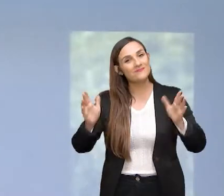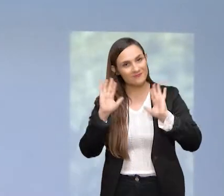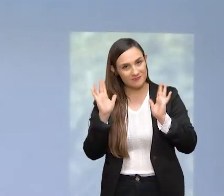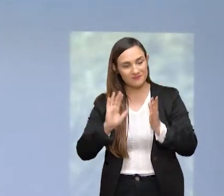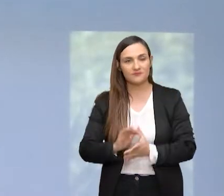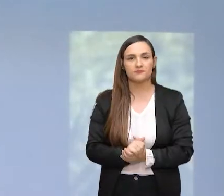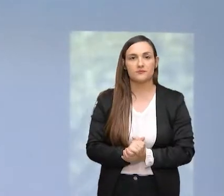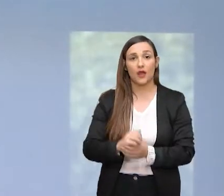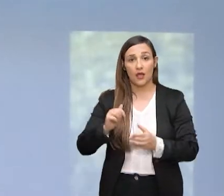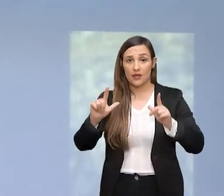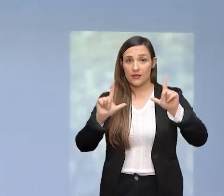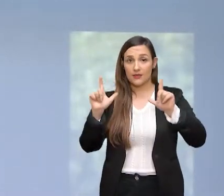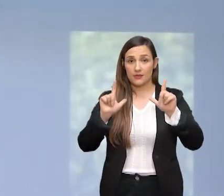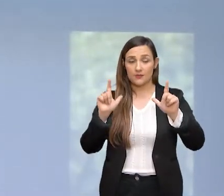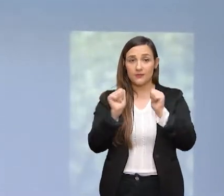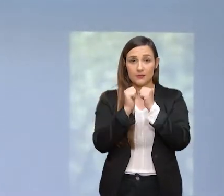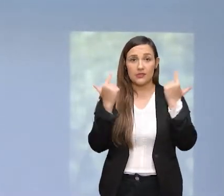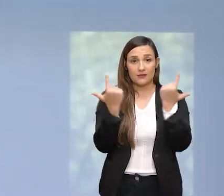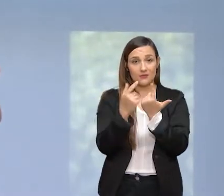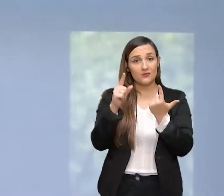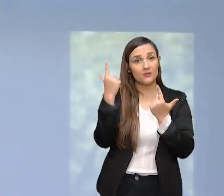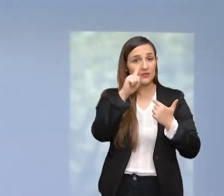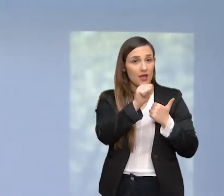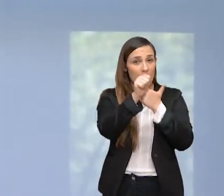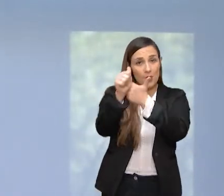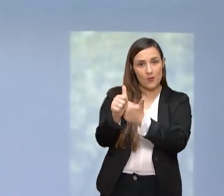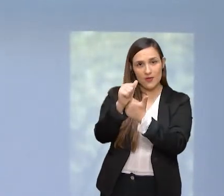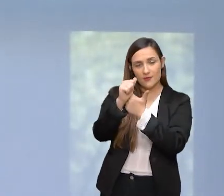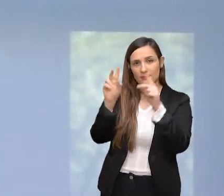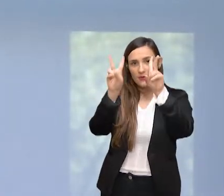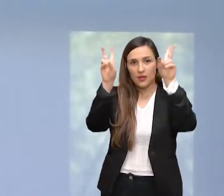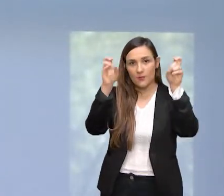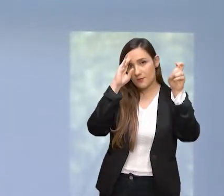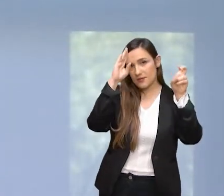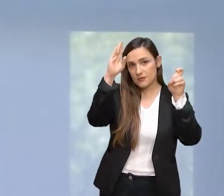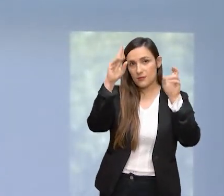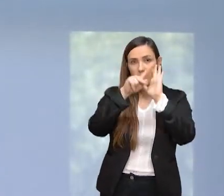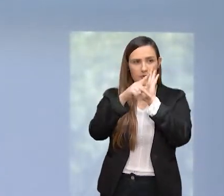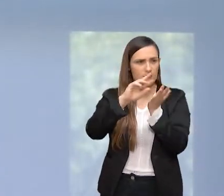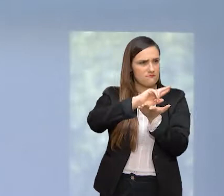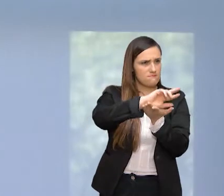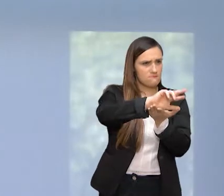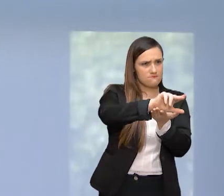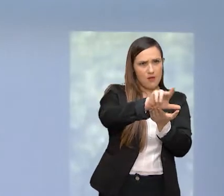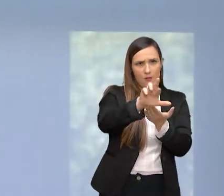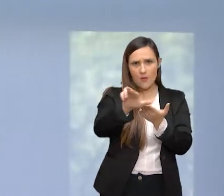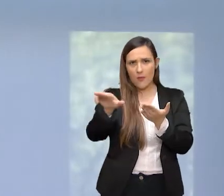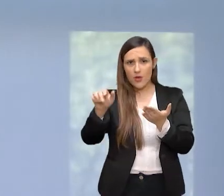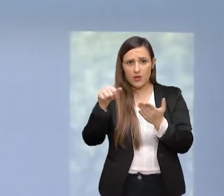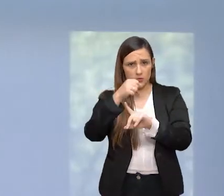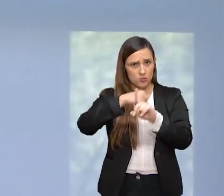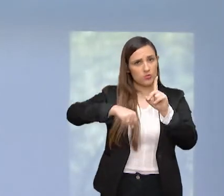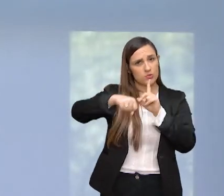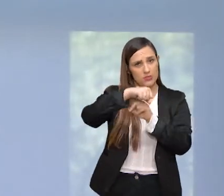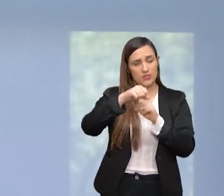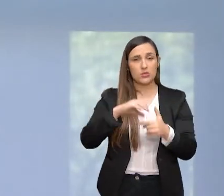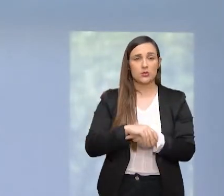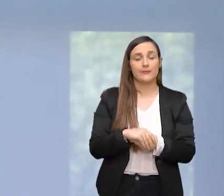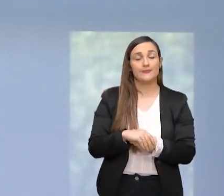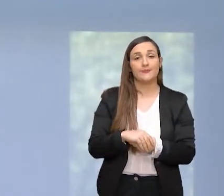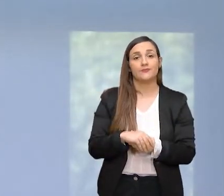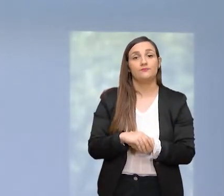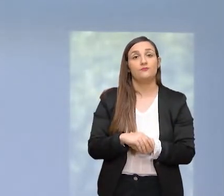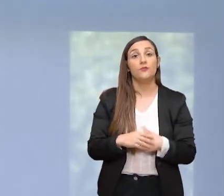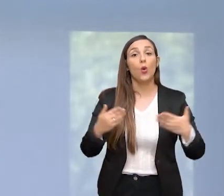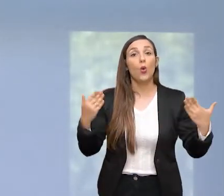Olá! Aqui na TV Assembleia você também acompanha os principais assuntos que abrangem os mais diversos setores da nossa